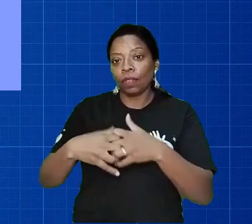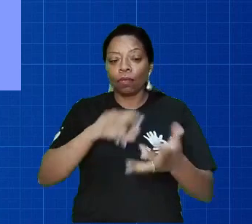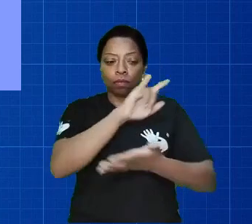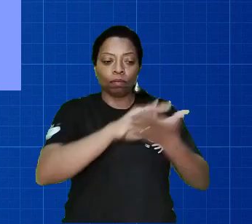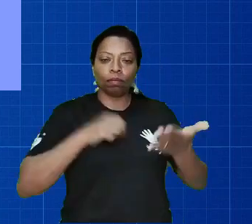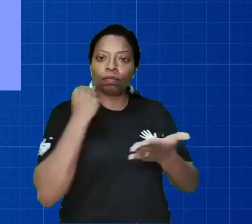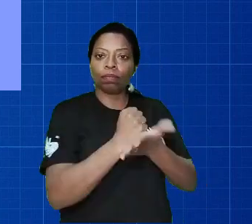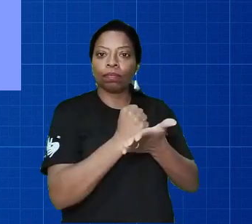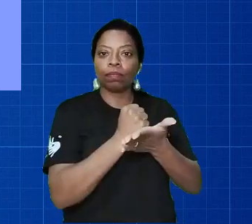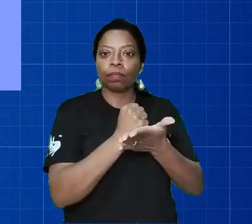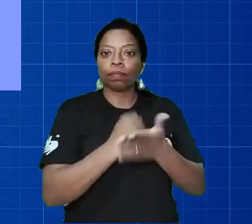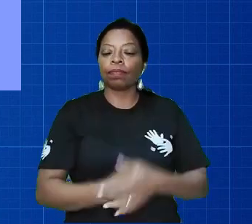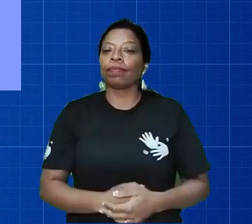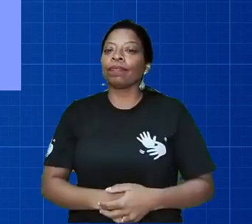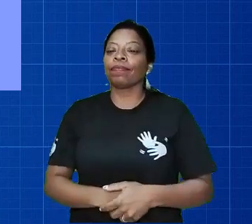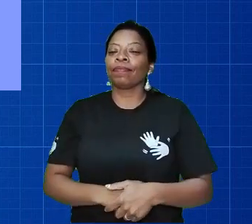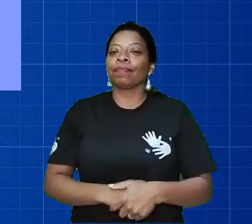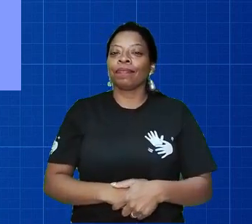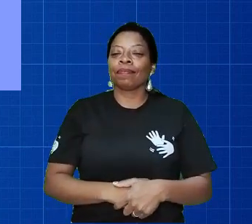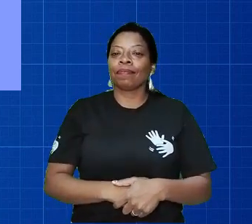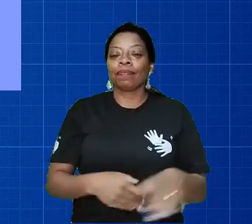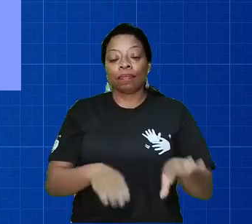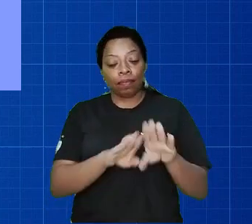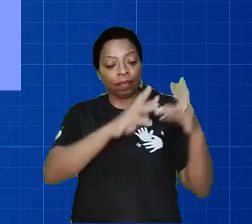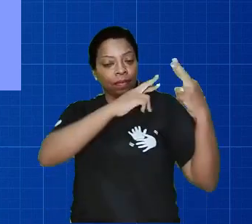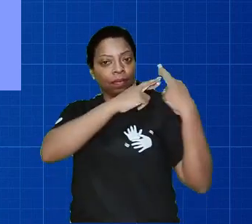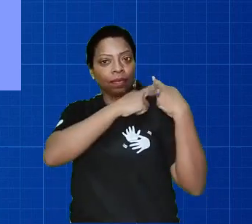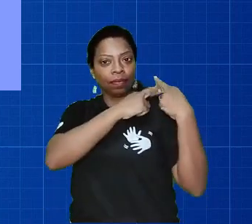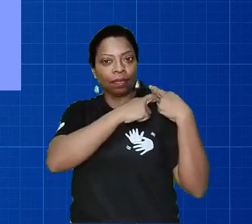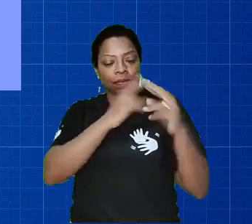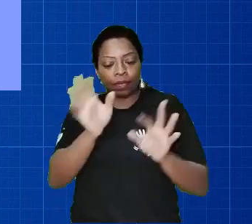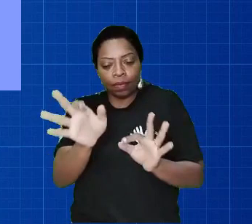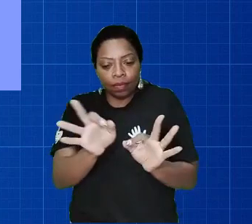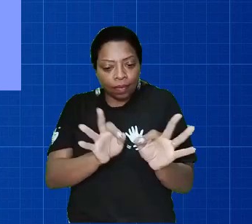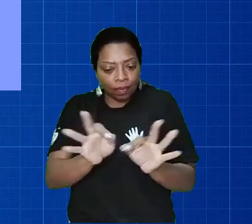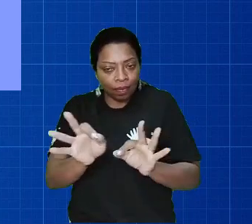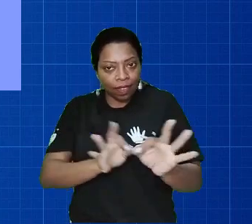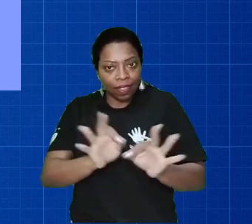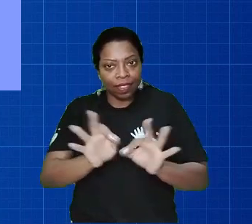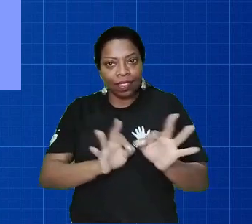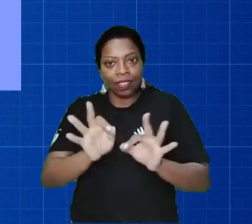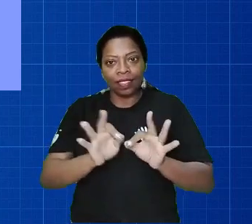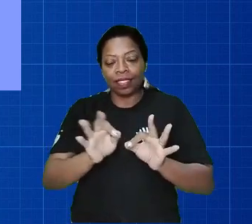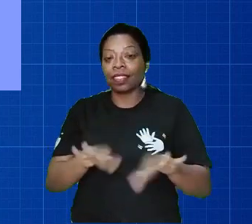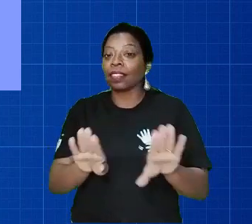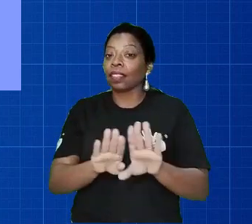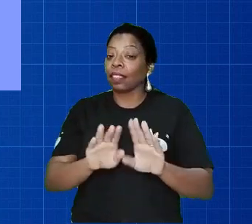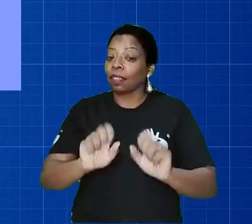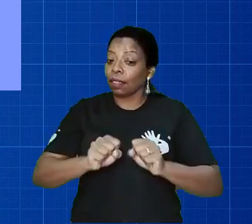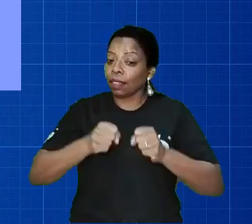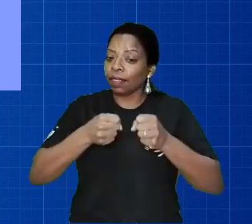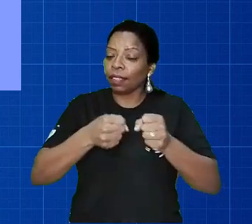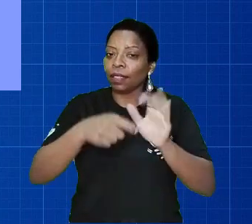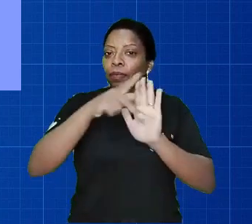APPF. É também responsável por participar da elaboração e execução dos projetos de